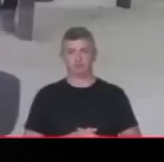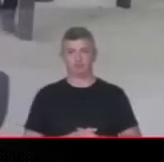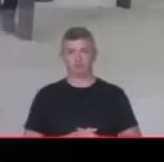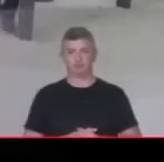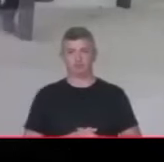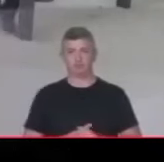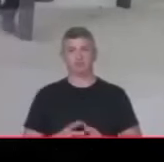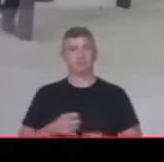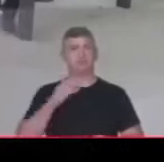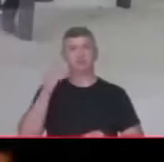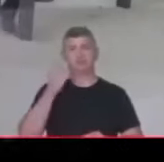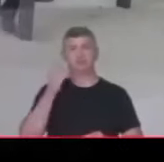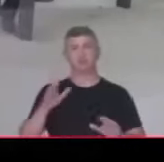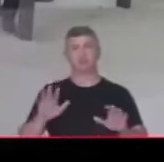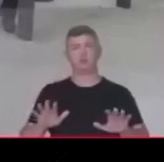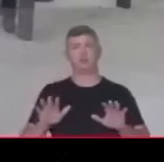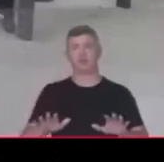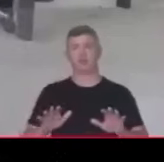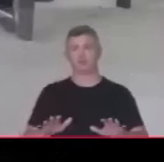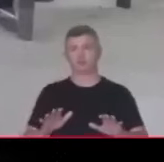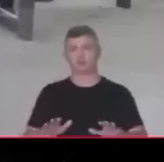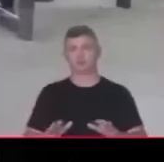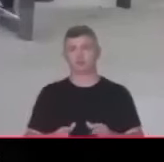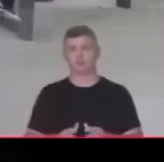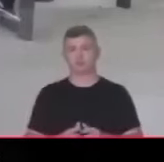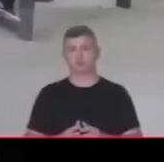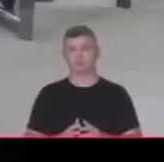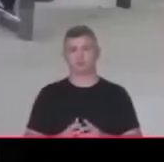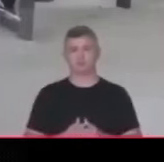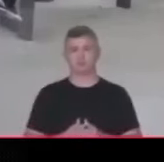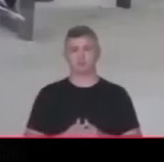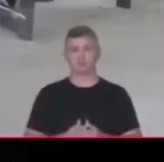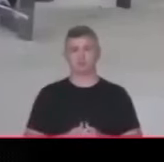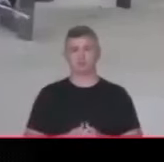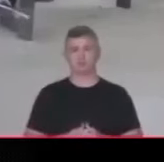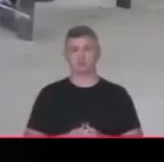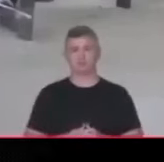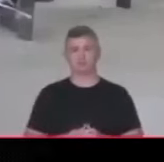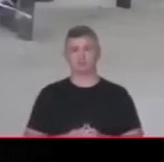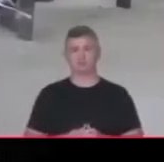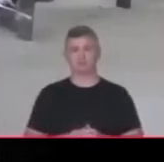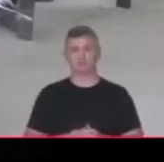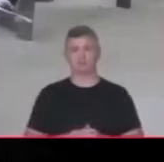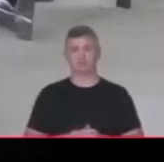Senhores deputados, olha o deputado mostrando o post, botando na cara do pessoal. Falou? Falou.